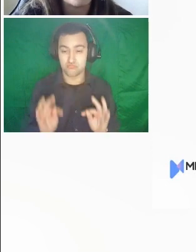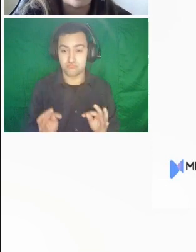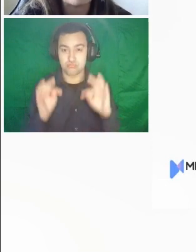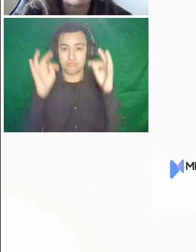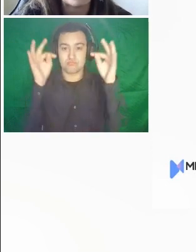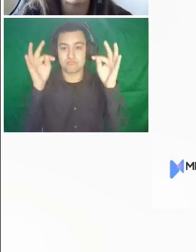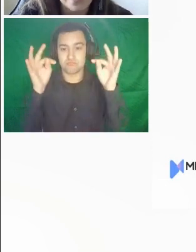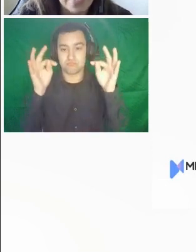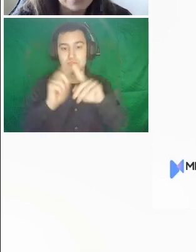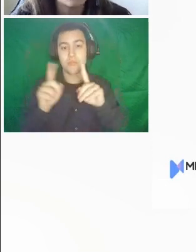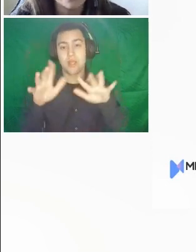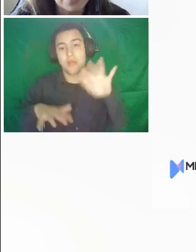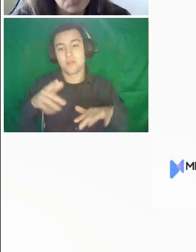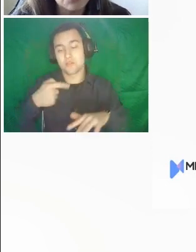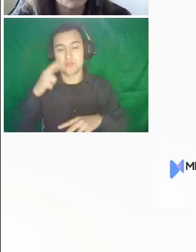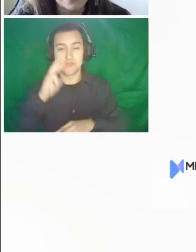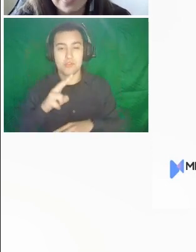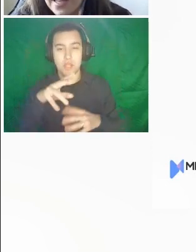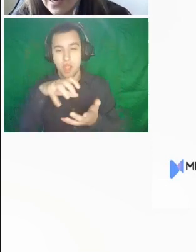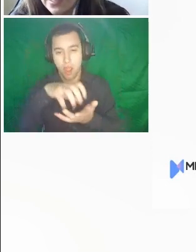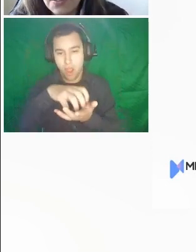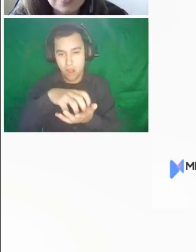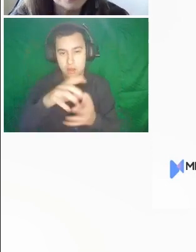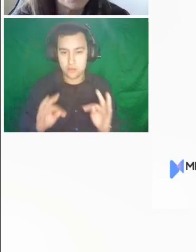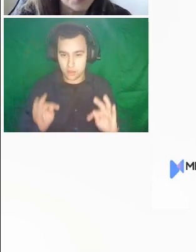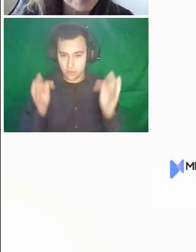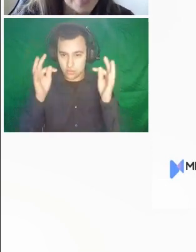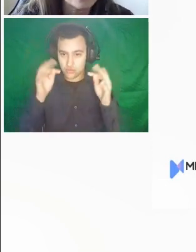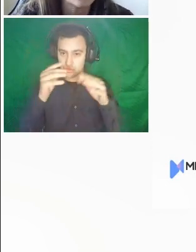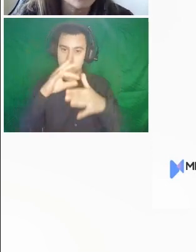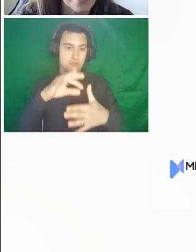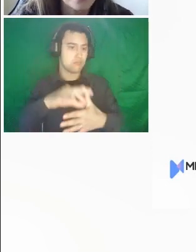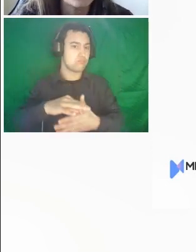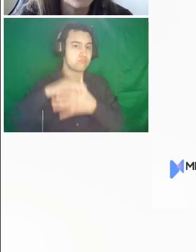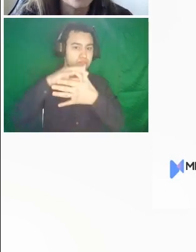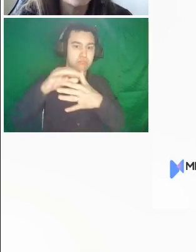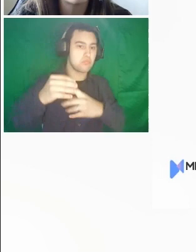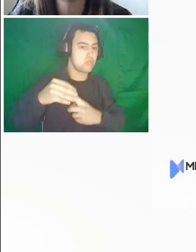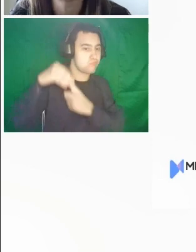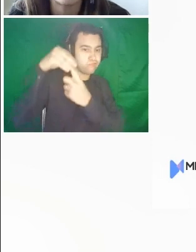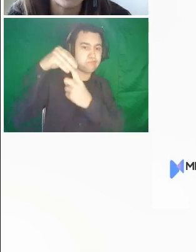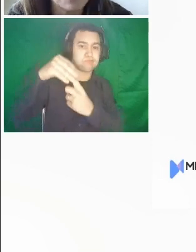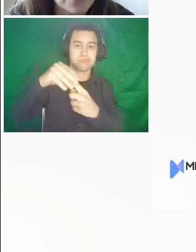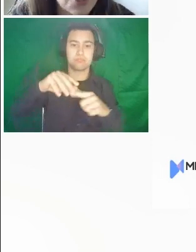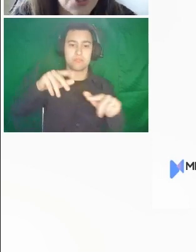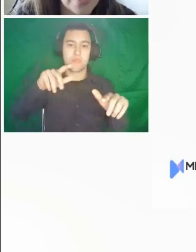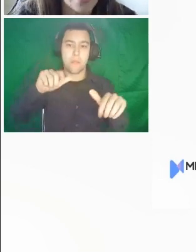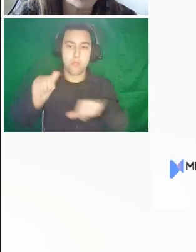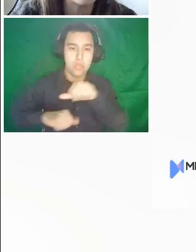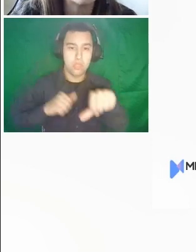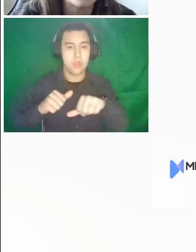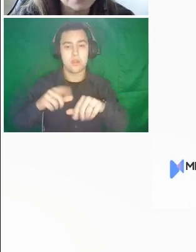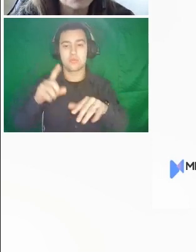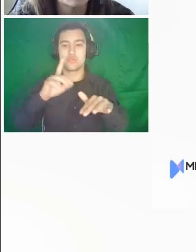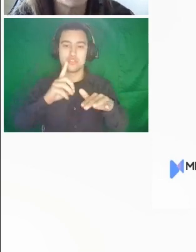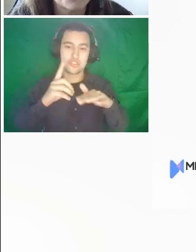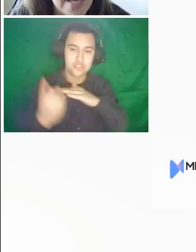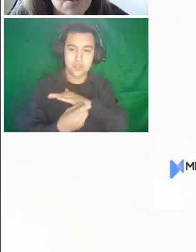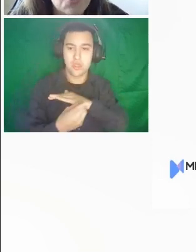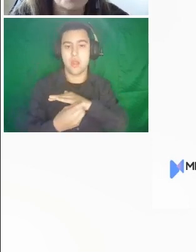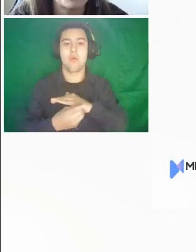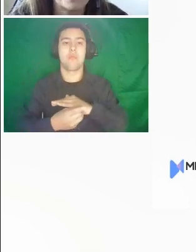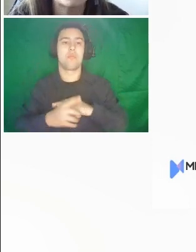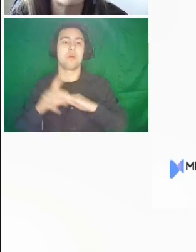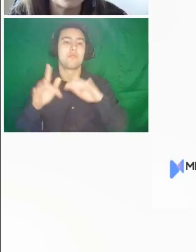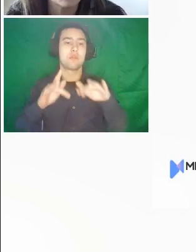eh as áreas de tecnologia liderando esses processos né de transformação digital liderando os